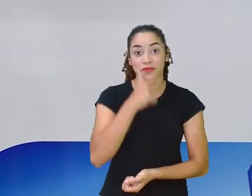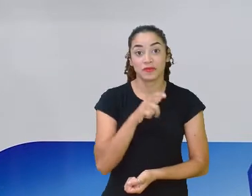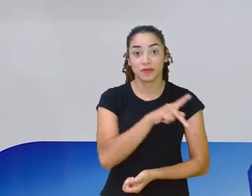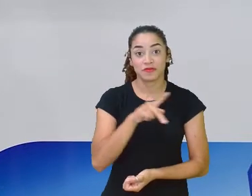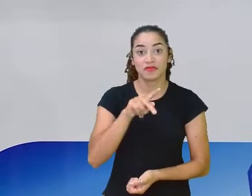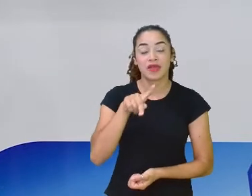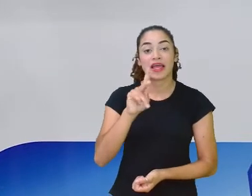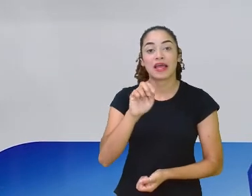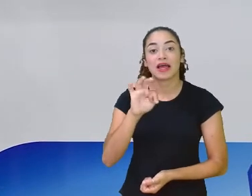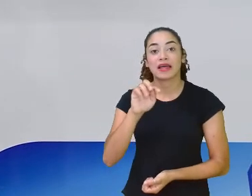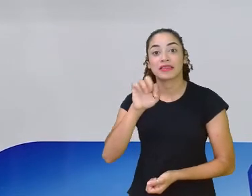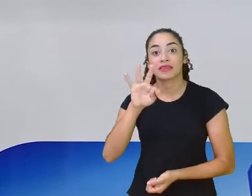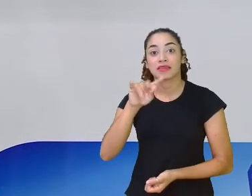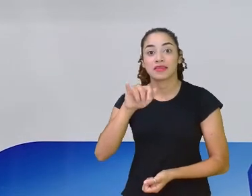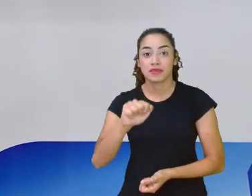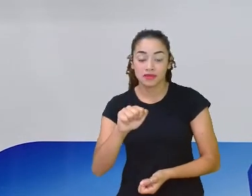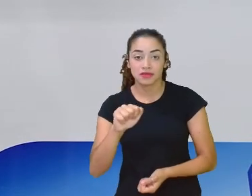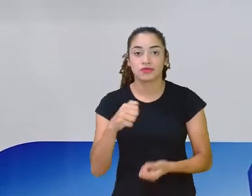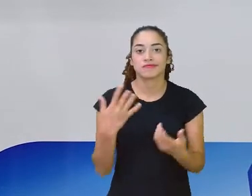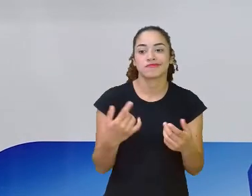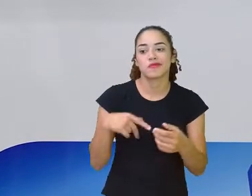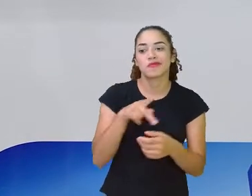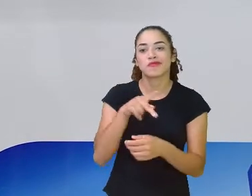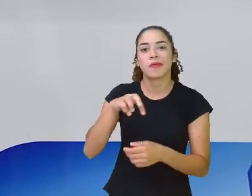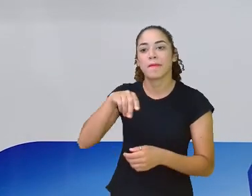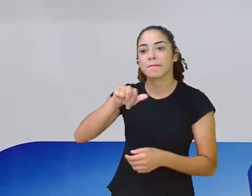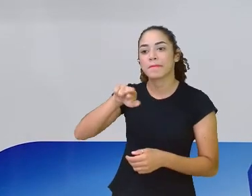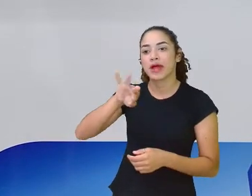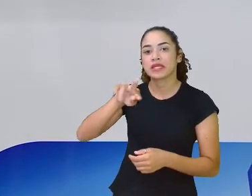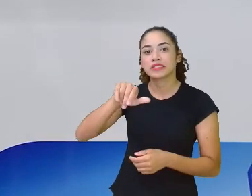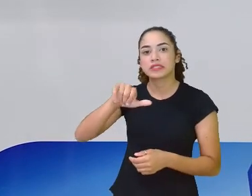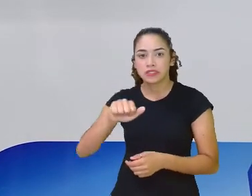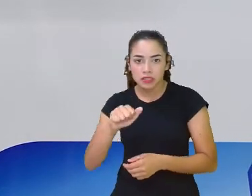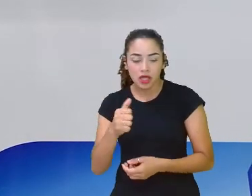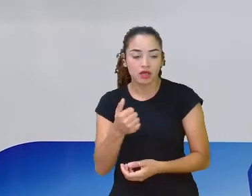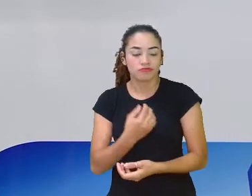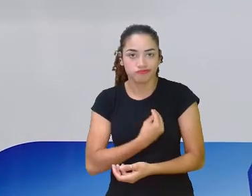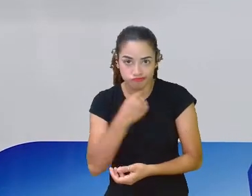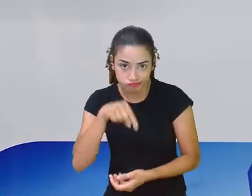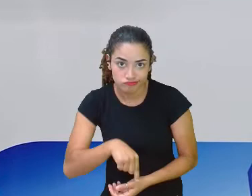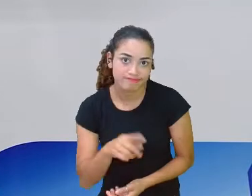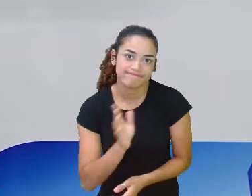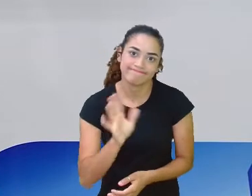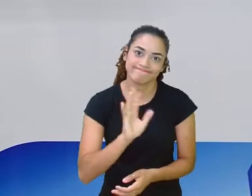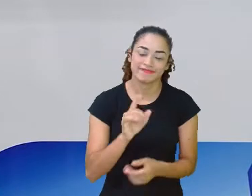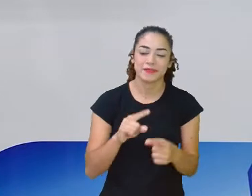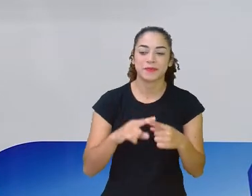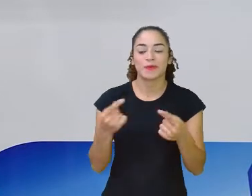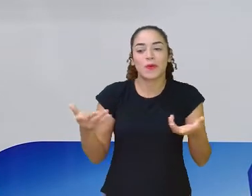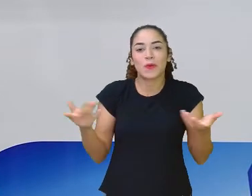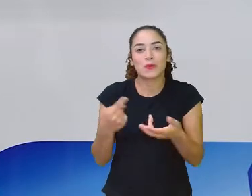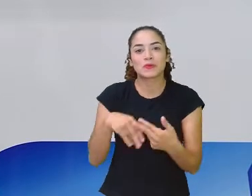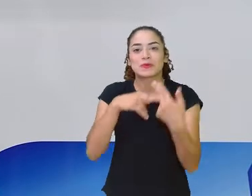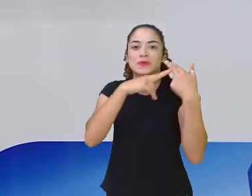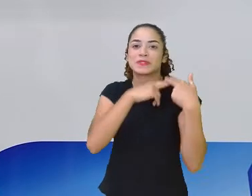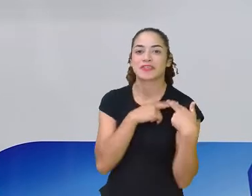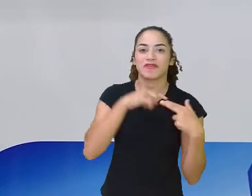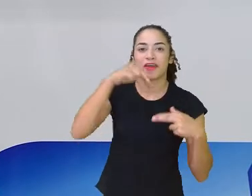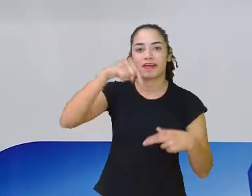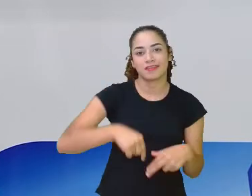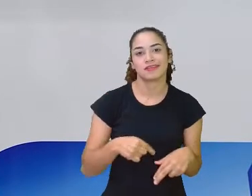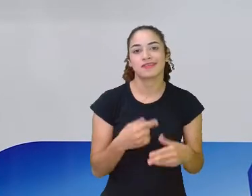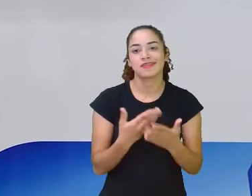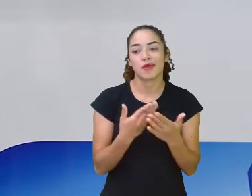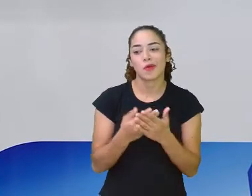Xavier. Hoje a professora Márcia não está aqui, mas ela me deu essa responsabilidade, ó, ficar responsável pela aula